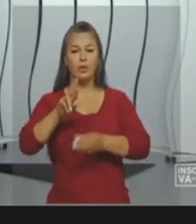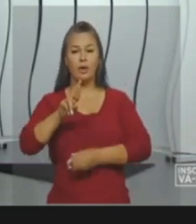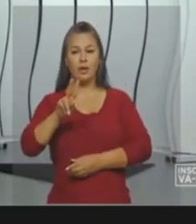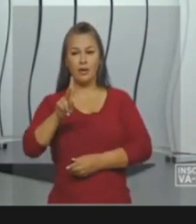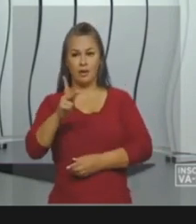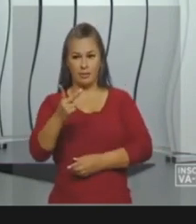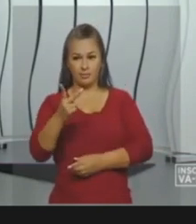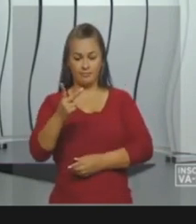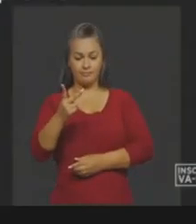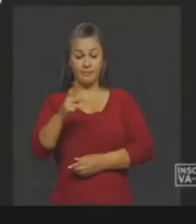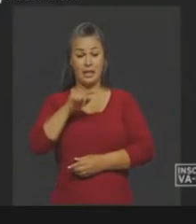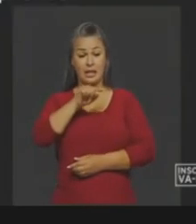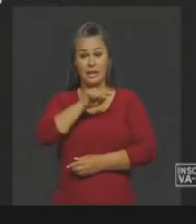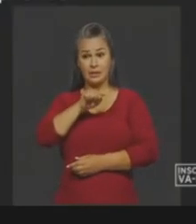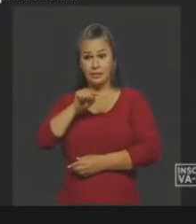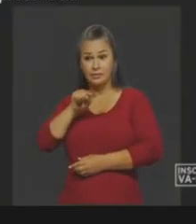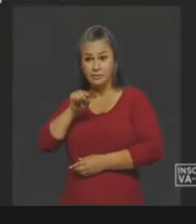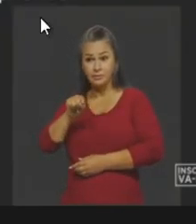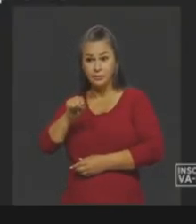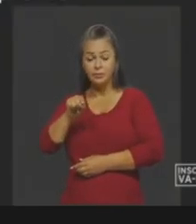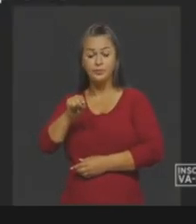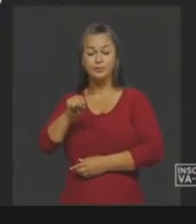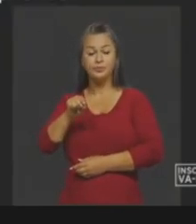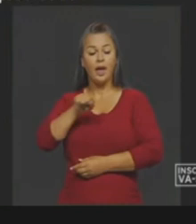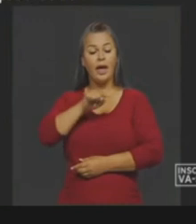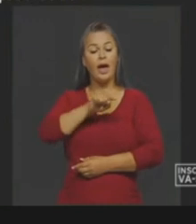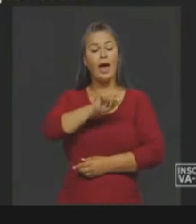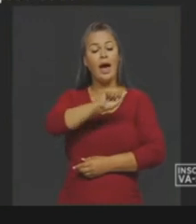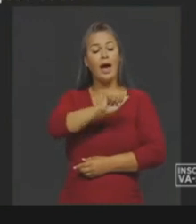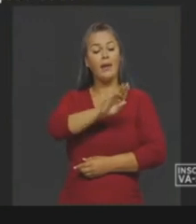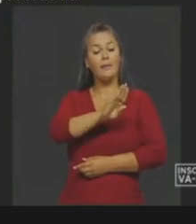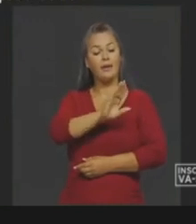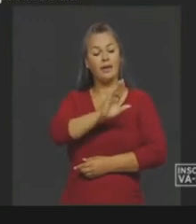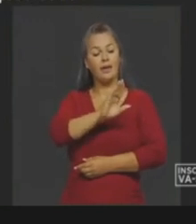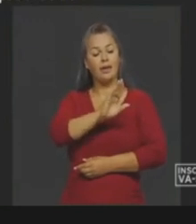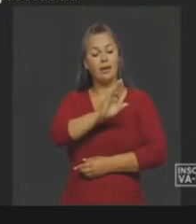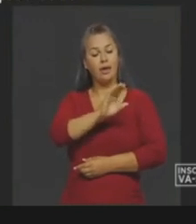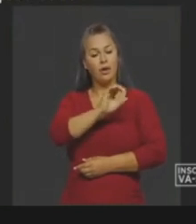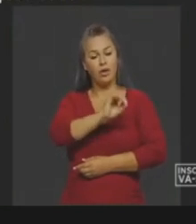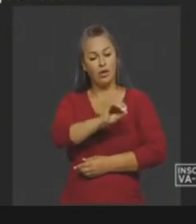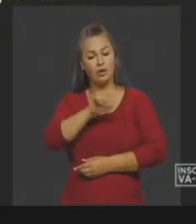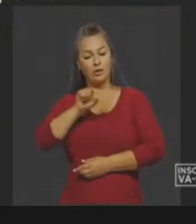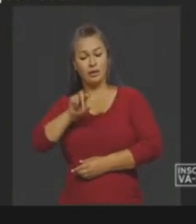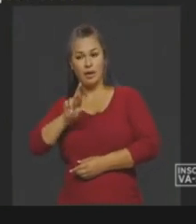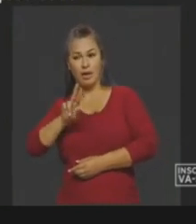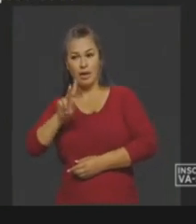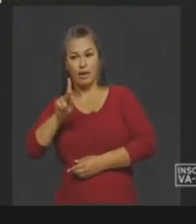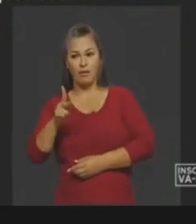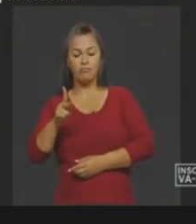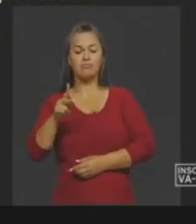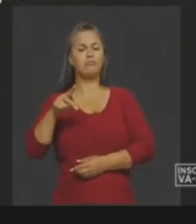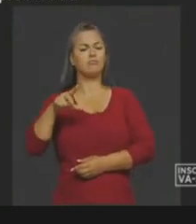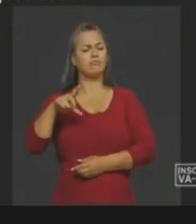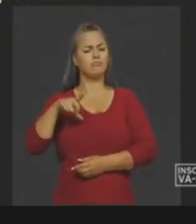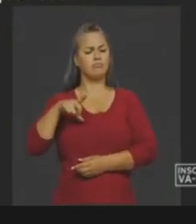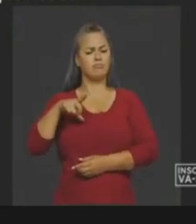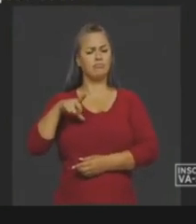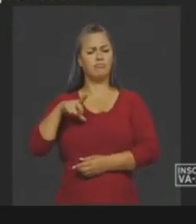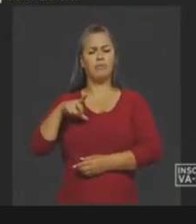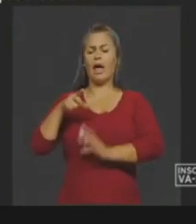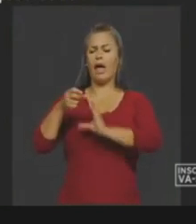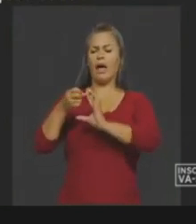de classificação sanguínea, o sistema ABO e RH, eles são determinados pela presença